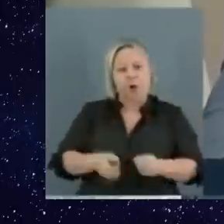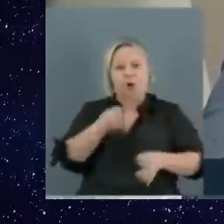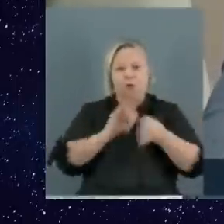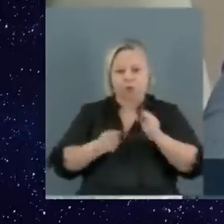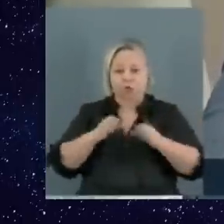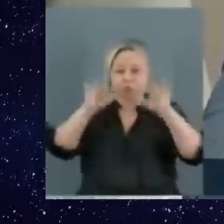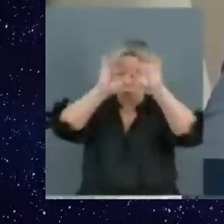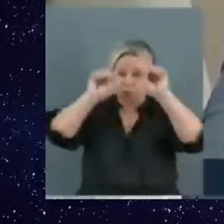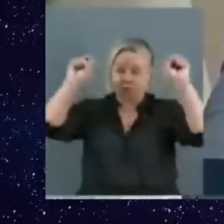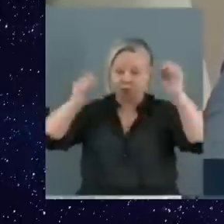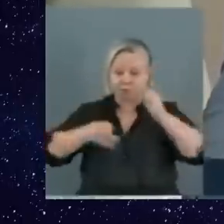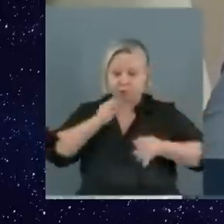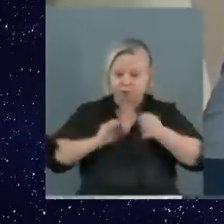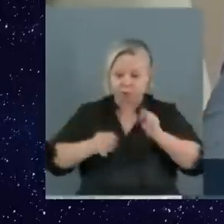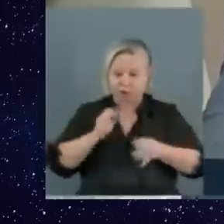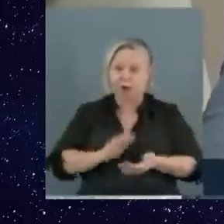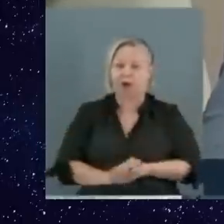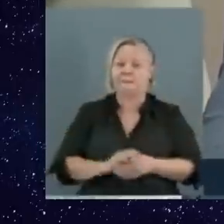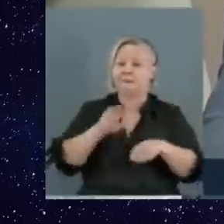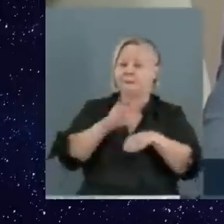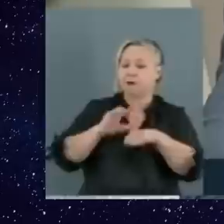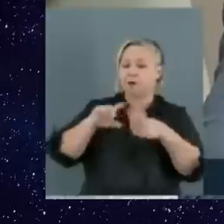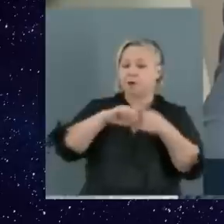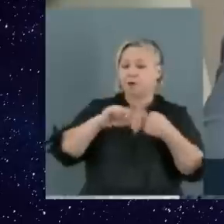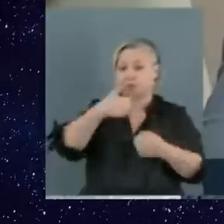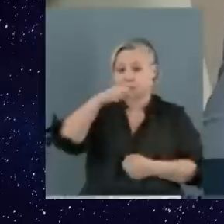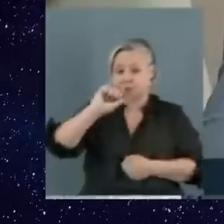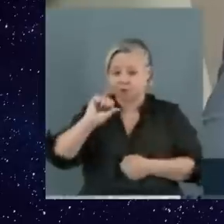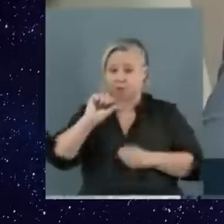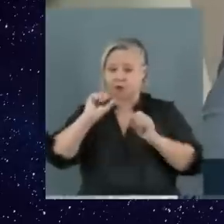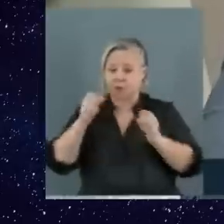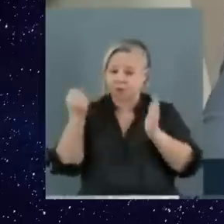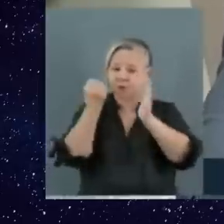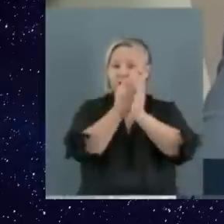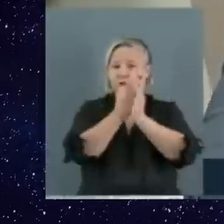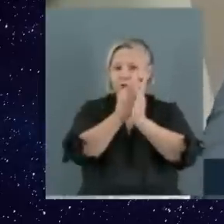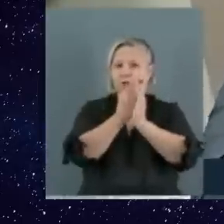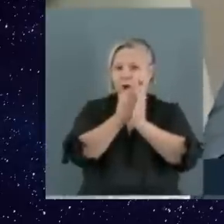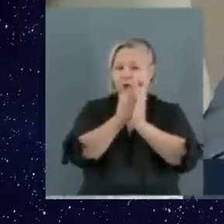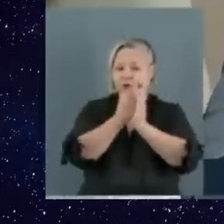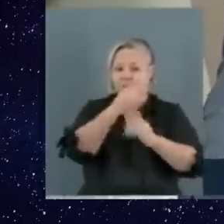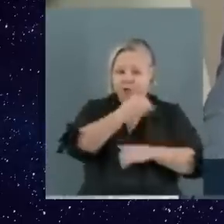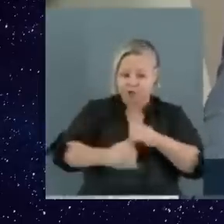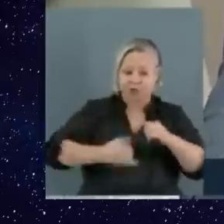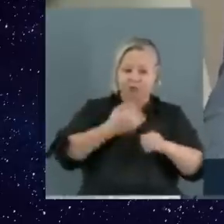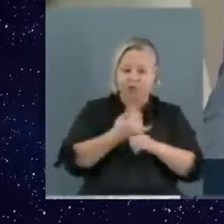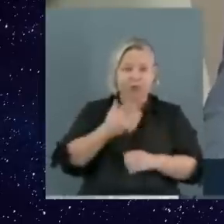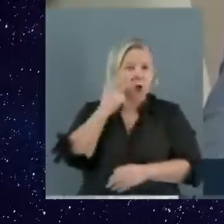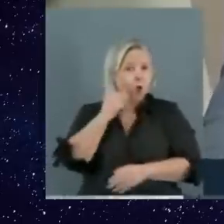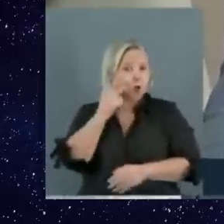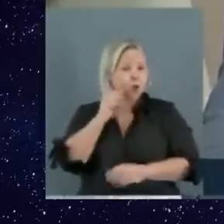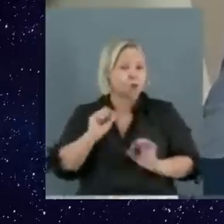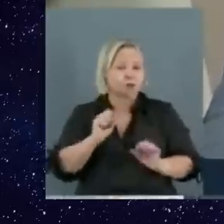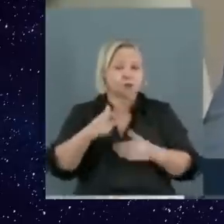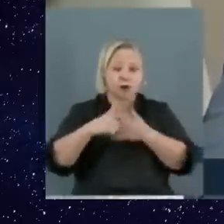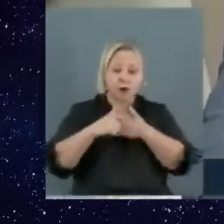julgar a constitucionalidade do artigo 19 do Marco Civil da Internet, é claro que é uma função normativa. O senhor